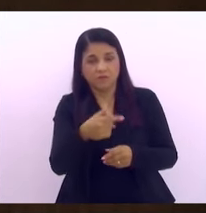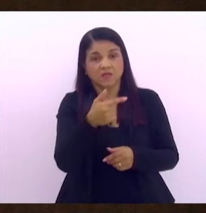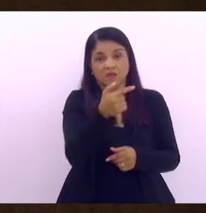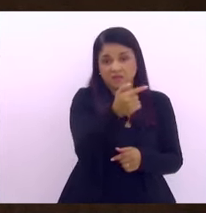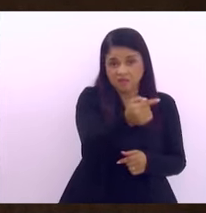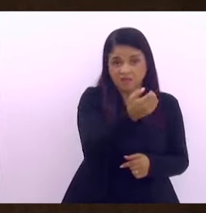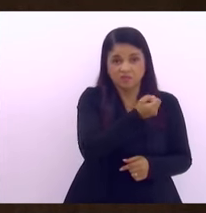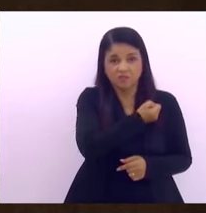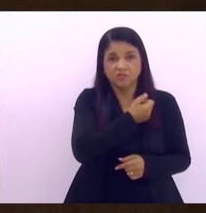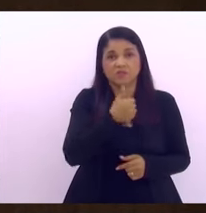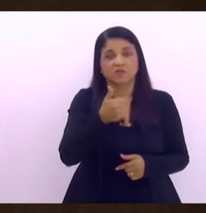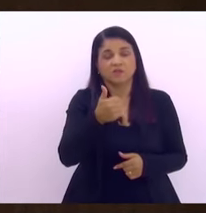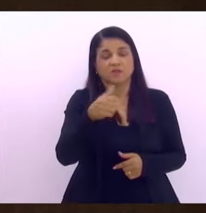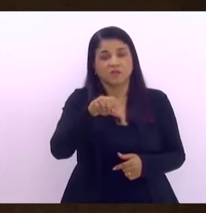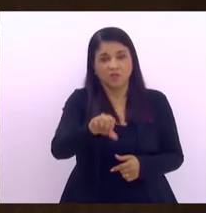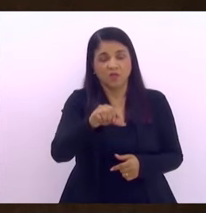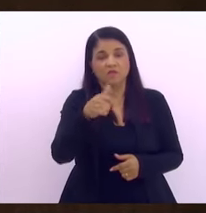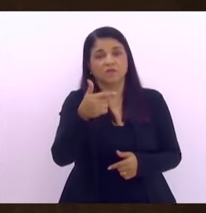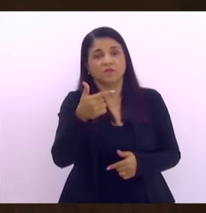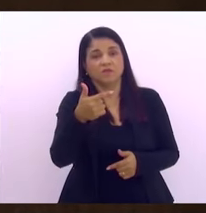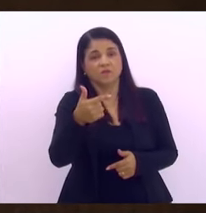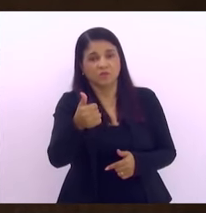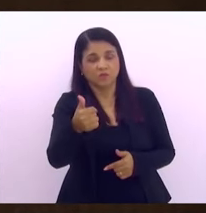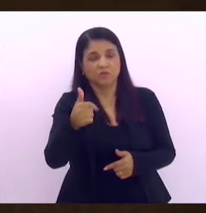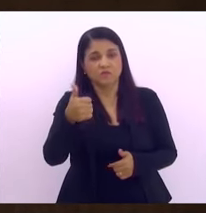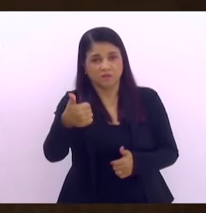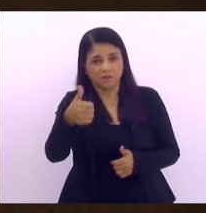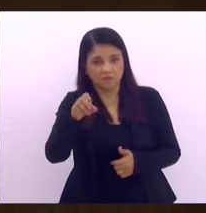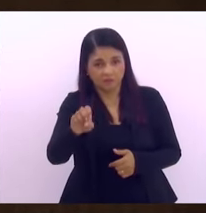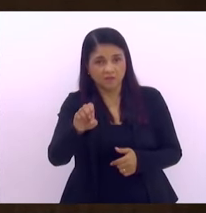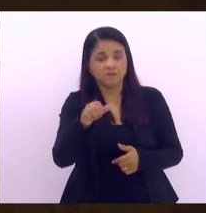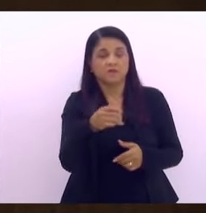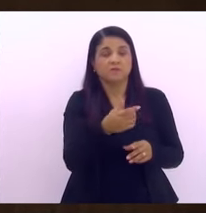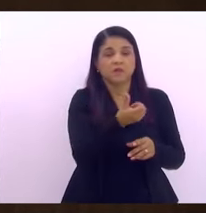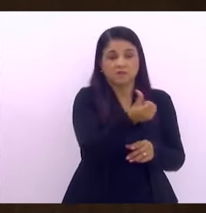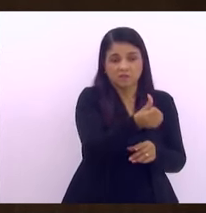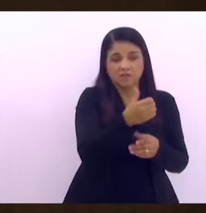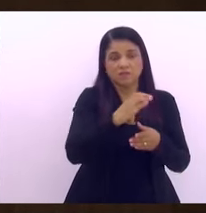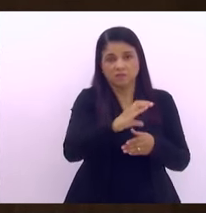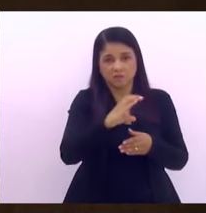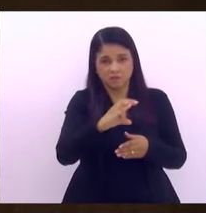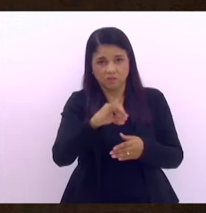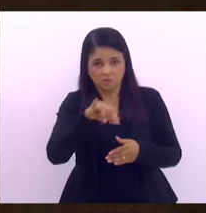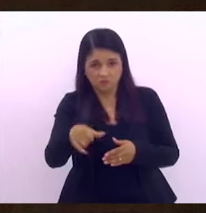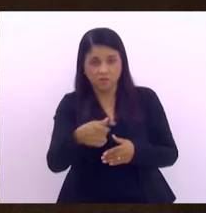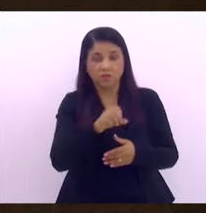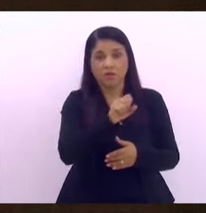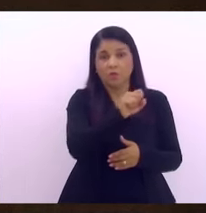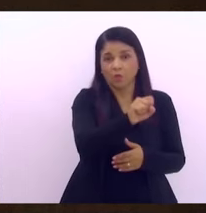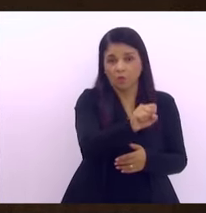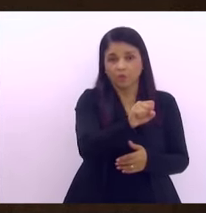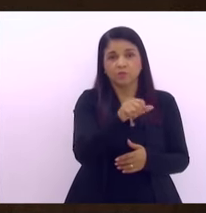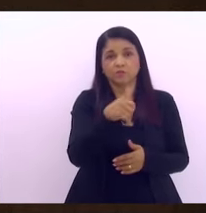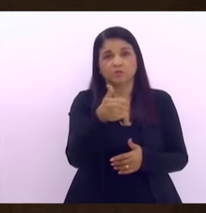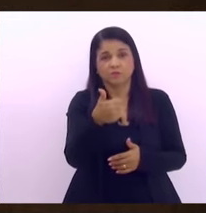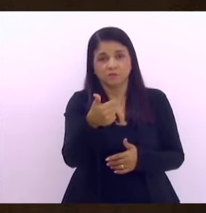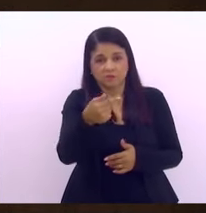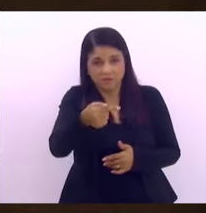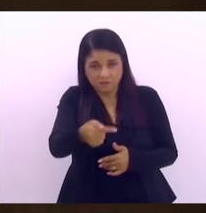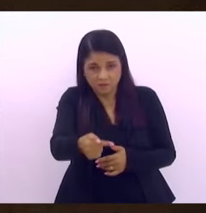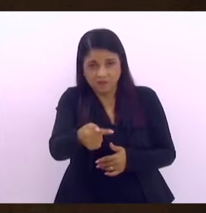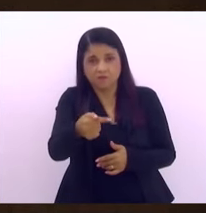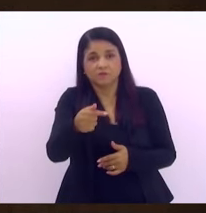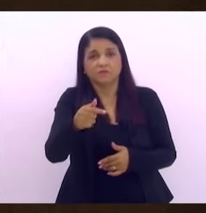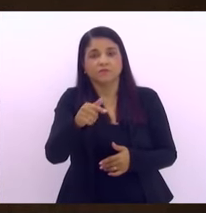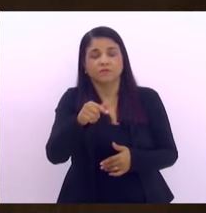7, 9, 12 e 15 pela emenda número 6 da CCJ, números 8 e 17 pela